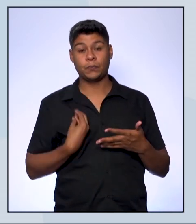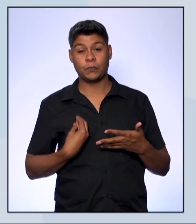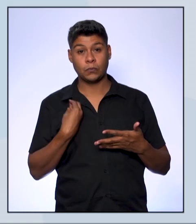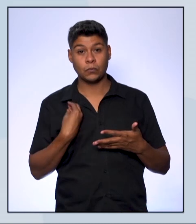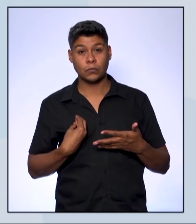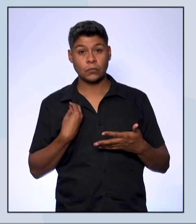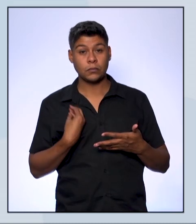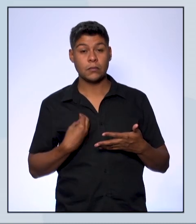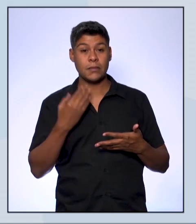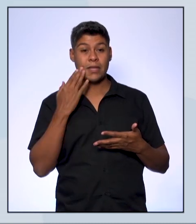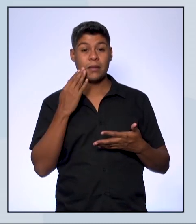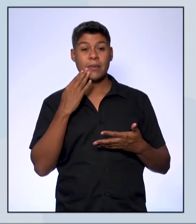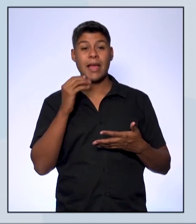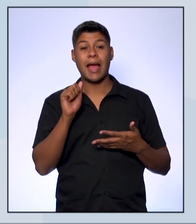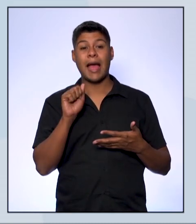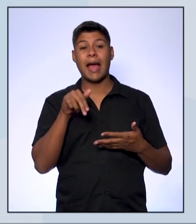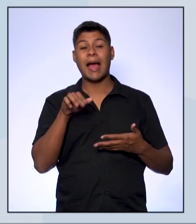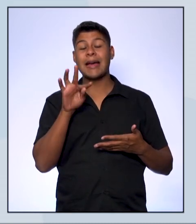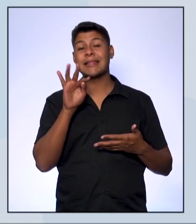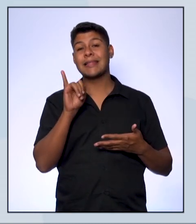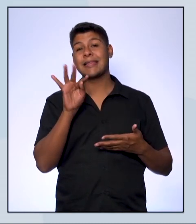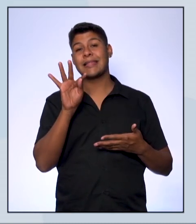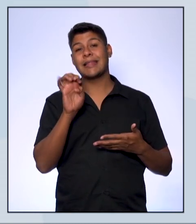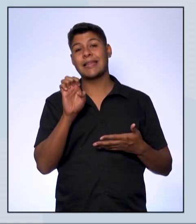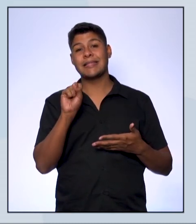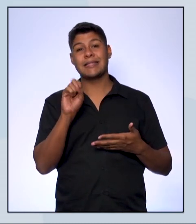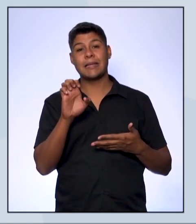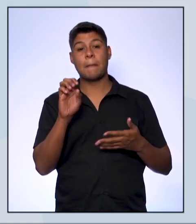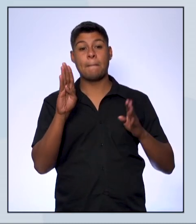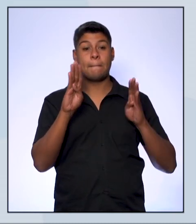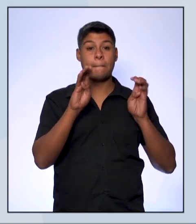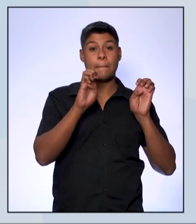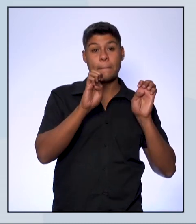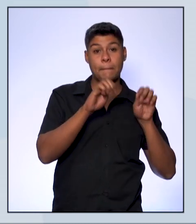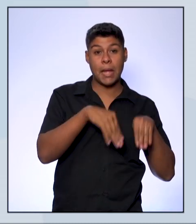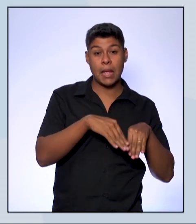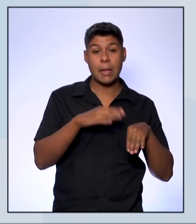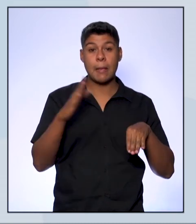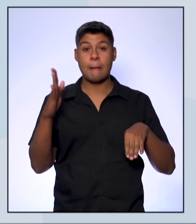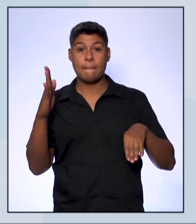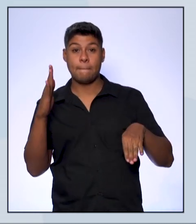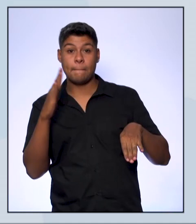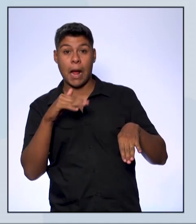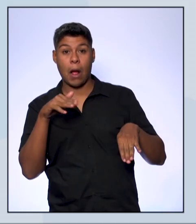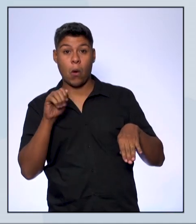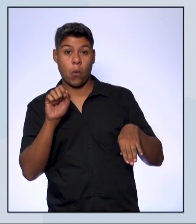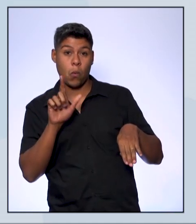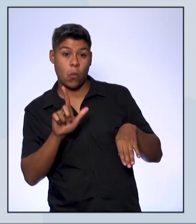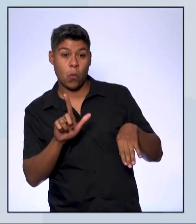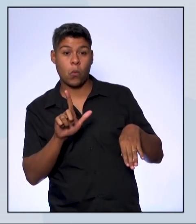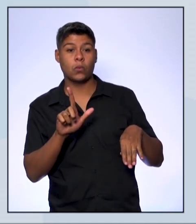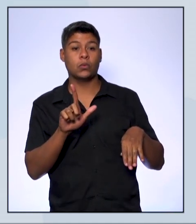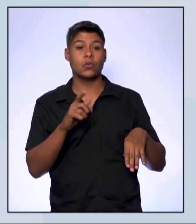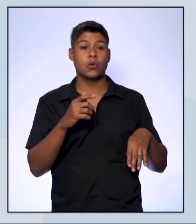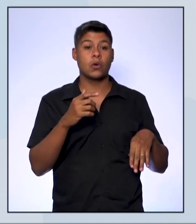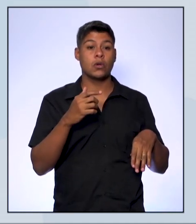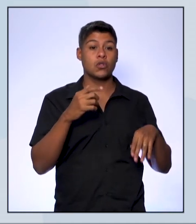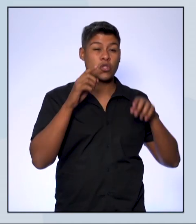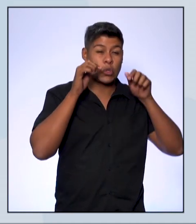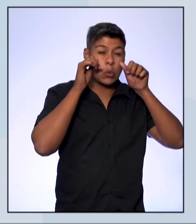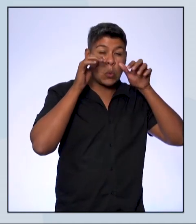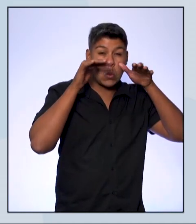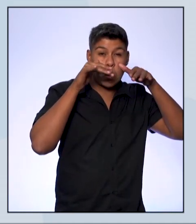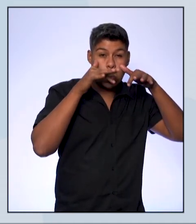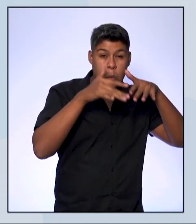quando giants bem mal choro com doce canto então veja bem